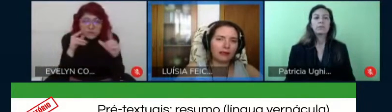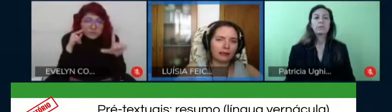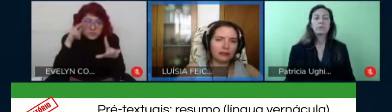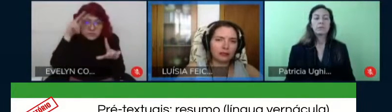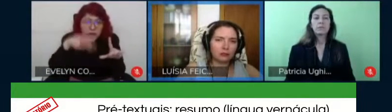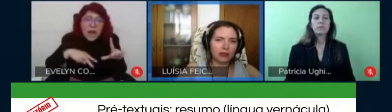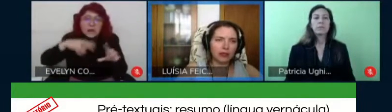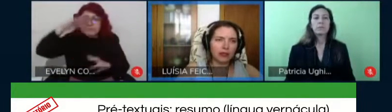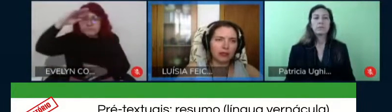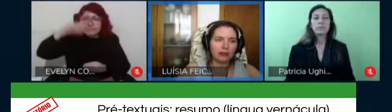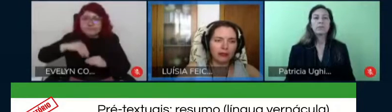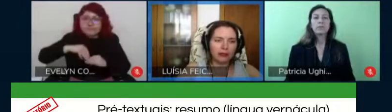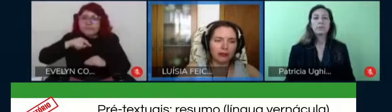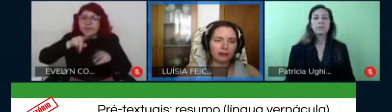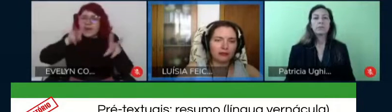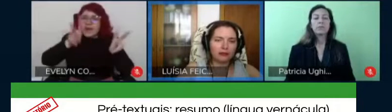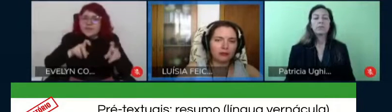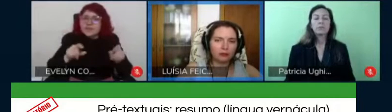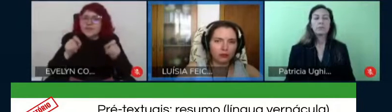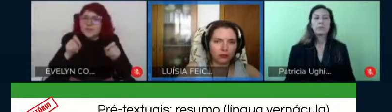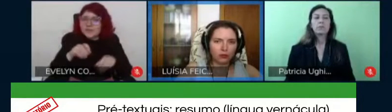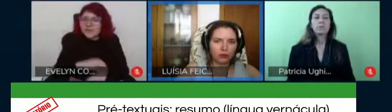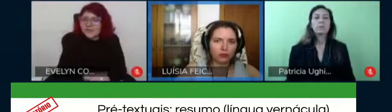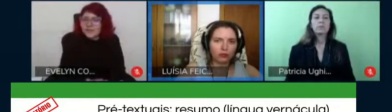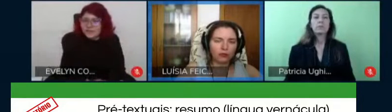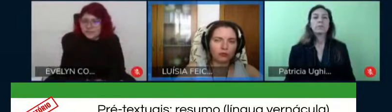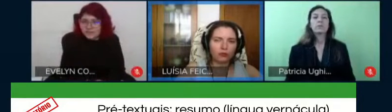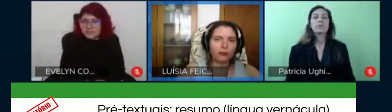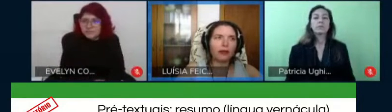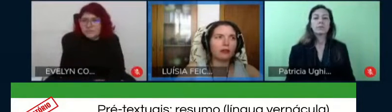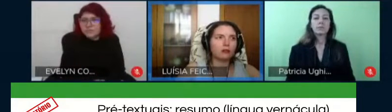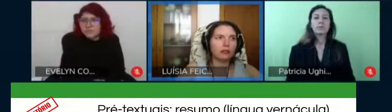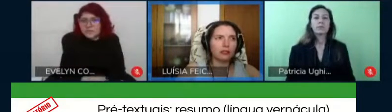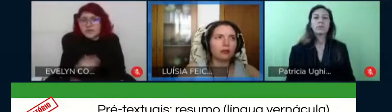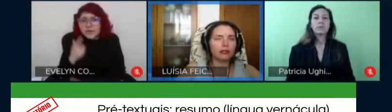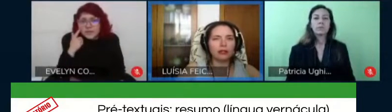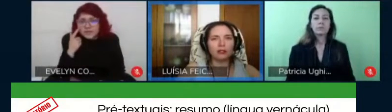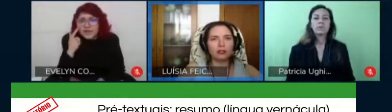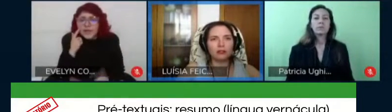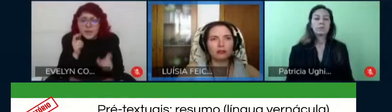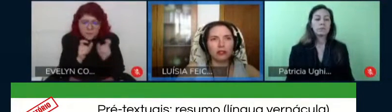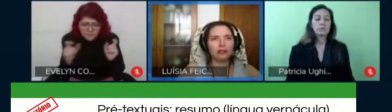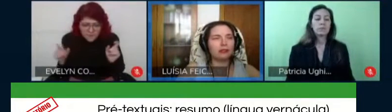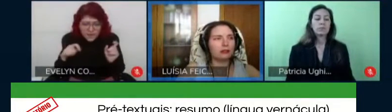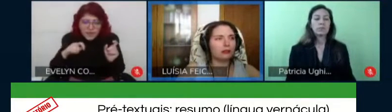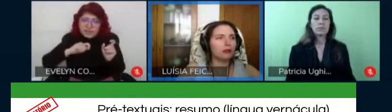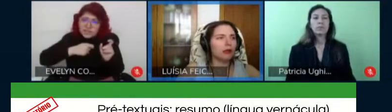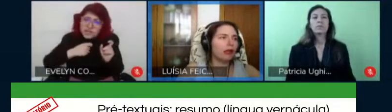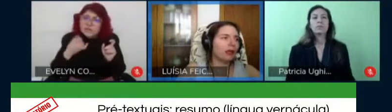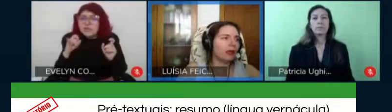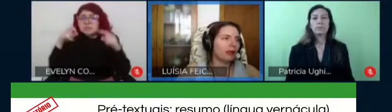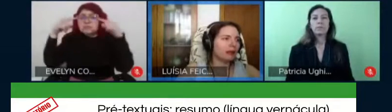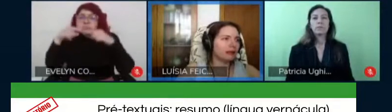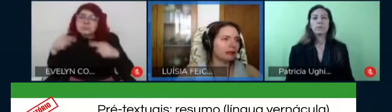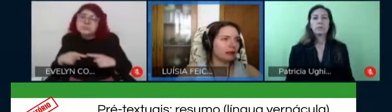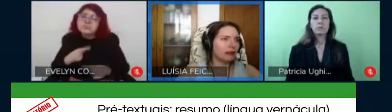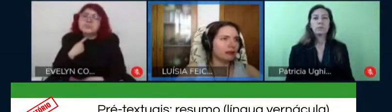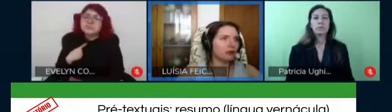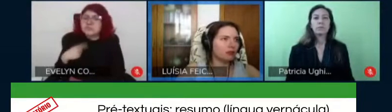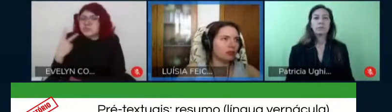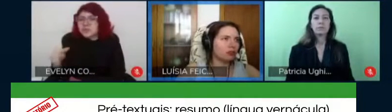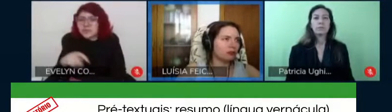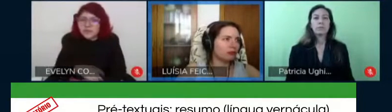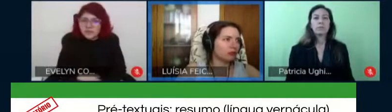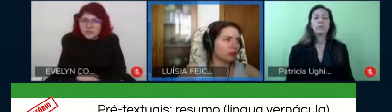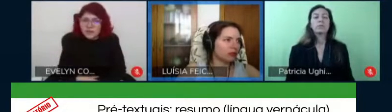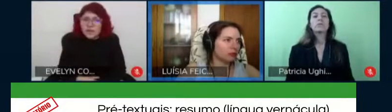se é interessante para ele ler todo o trabalho ou se não atende a questão dele. Então,